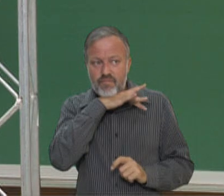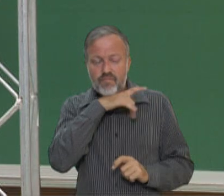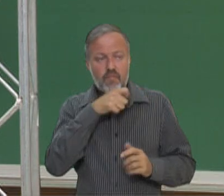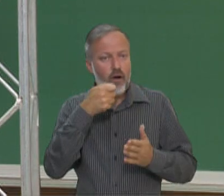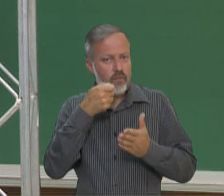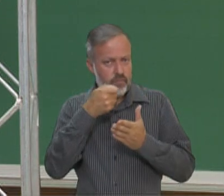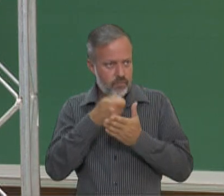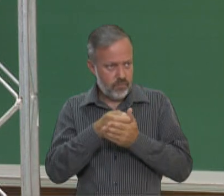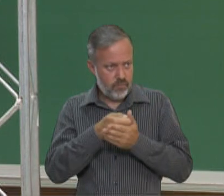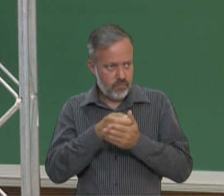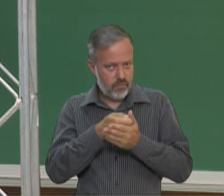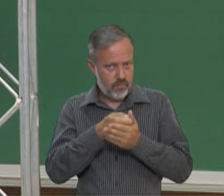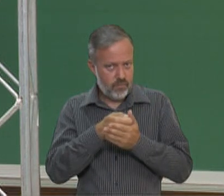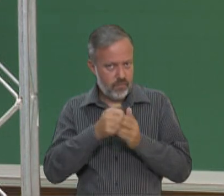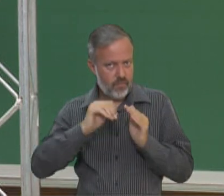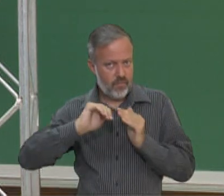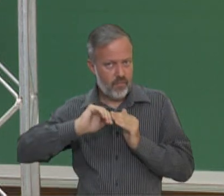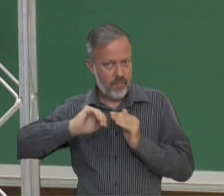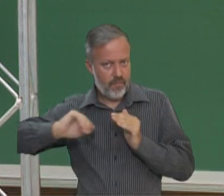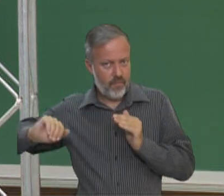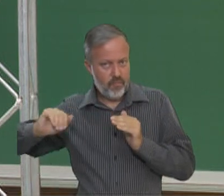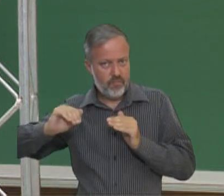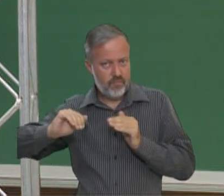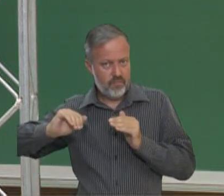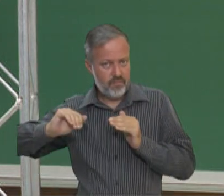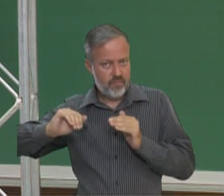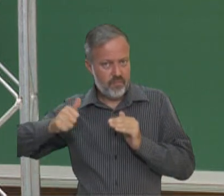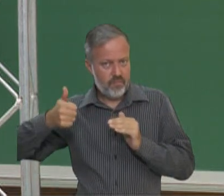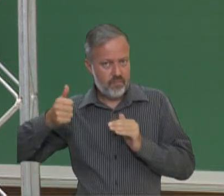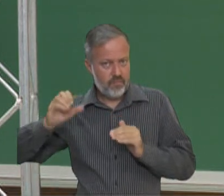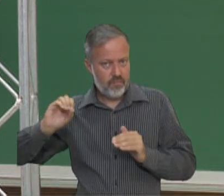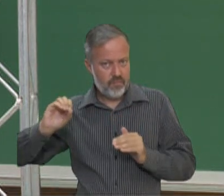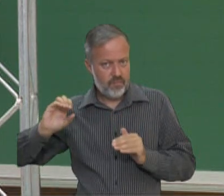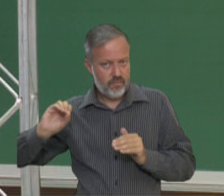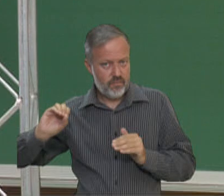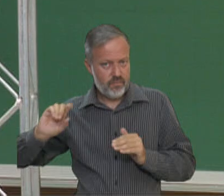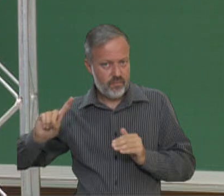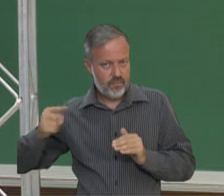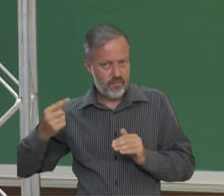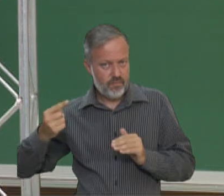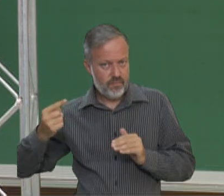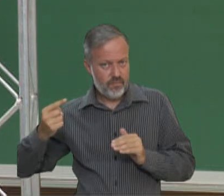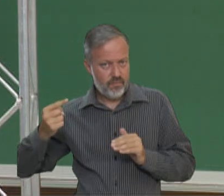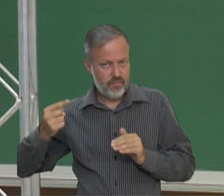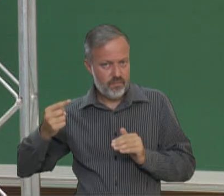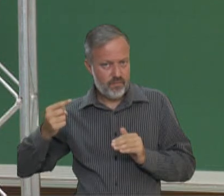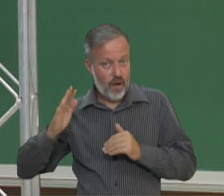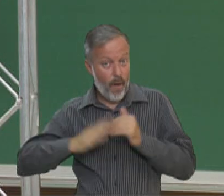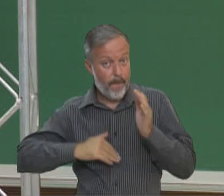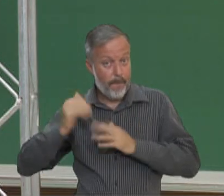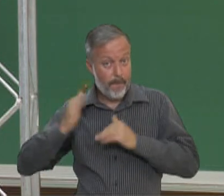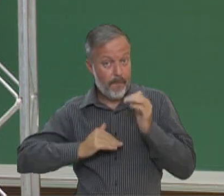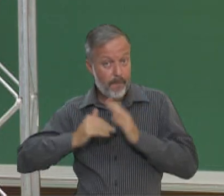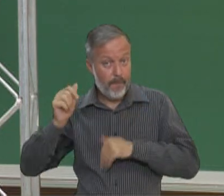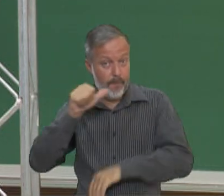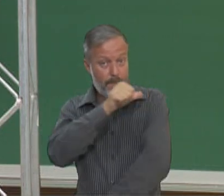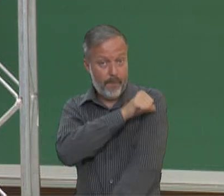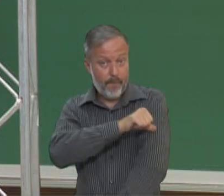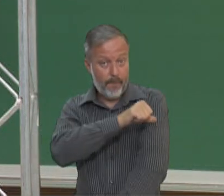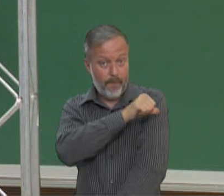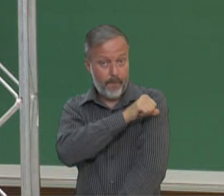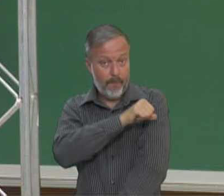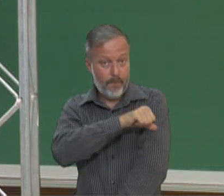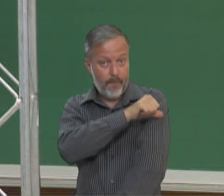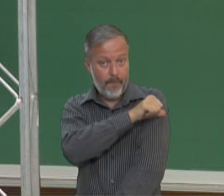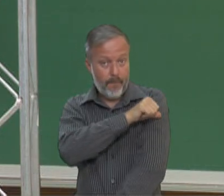obrigou a isolar mais de 1.000 profissionais da saúde. Sanitários são profissionais da saúde. E